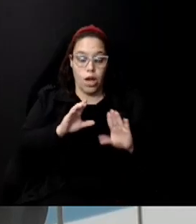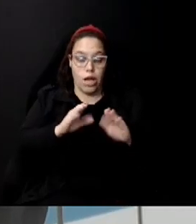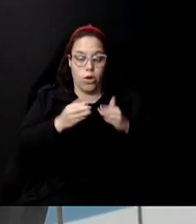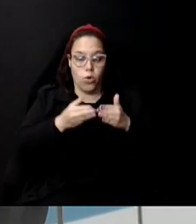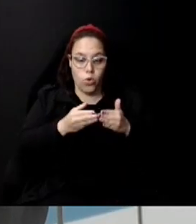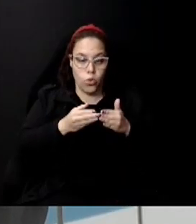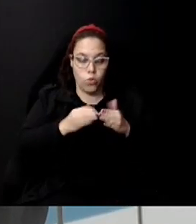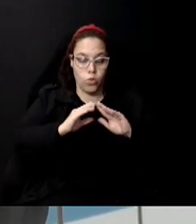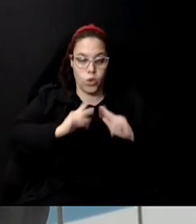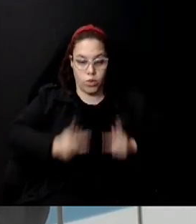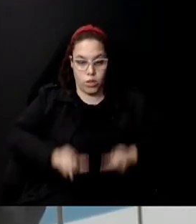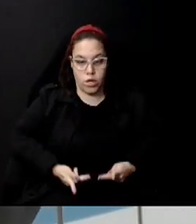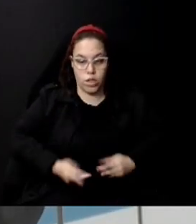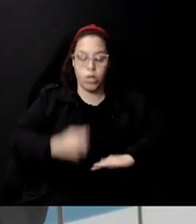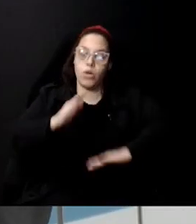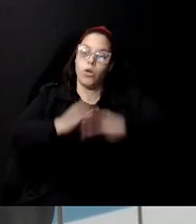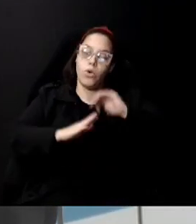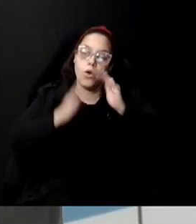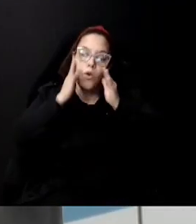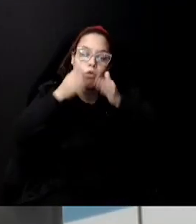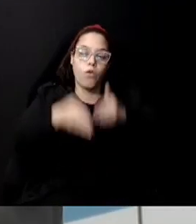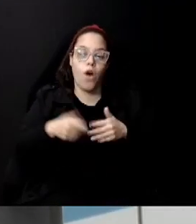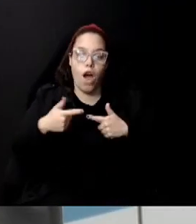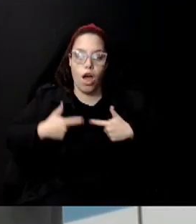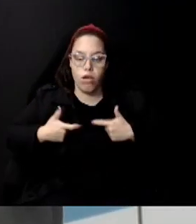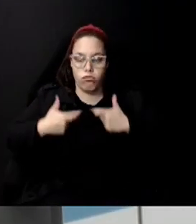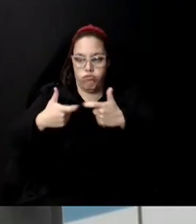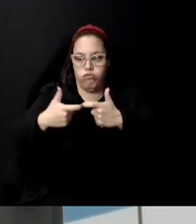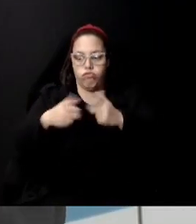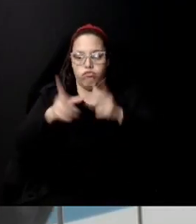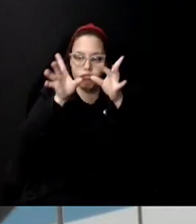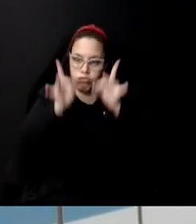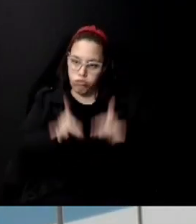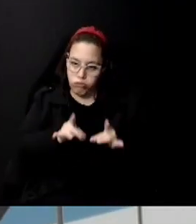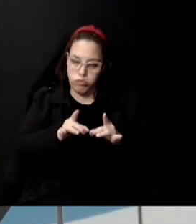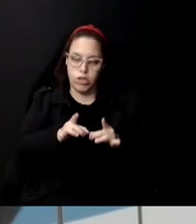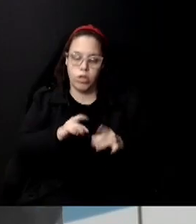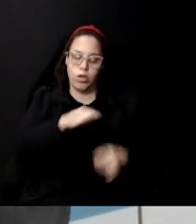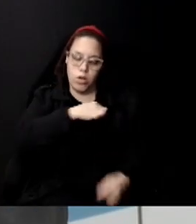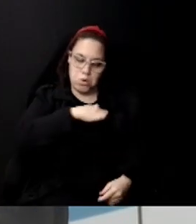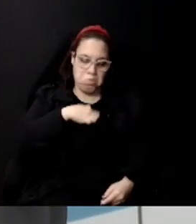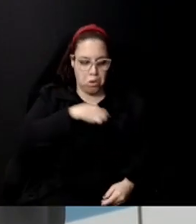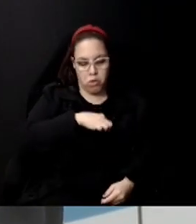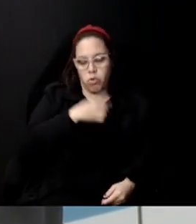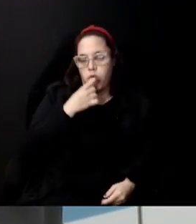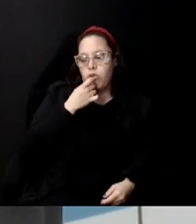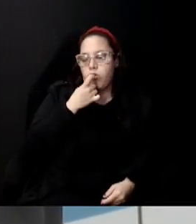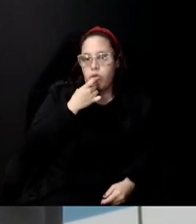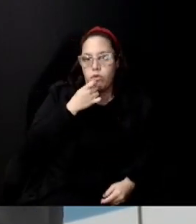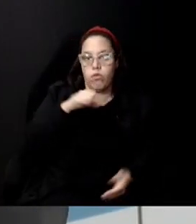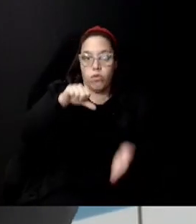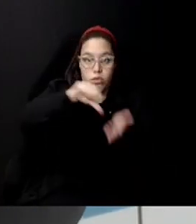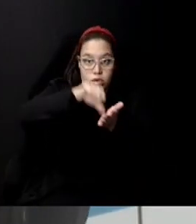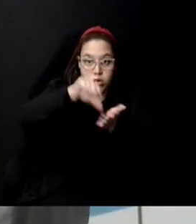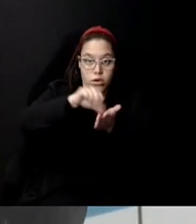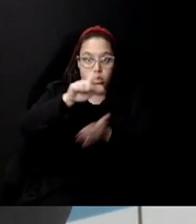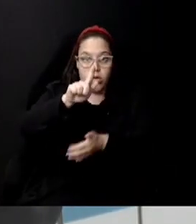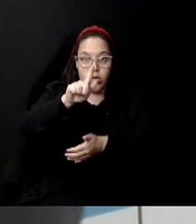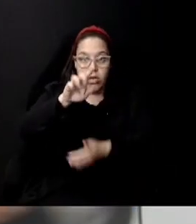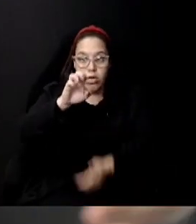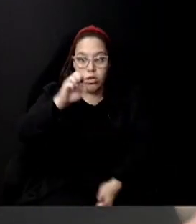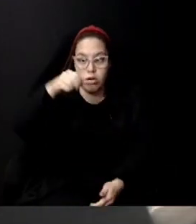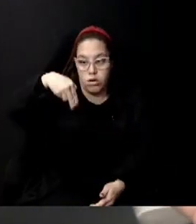atuando em focos de guerra. Com relação especificamente à Cruz Vermelha Internacional, ela tem sede em Genebra, na Suíça, e